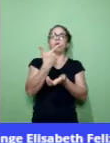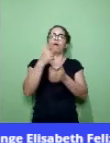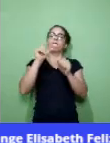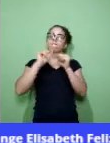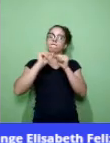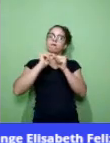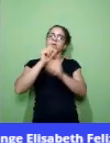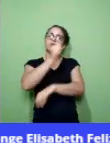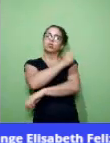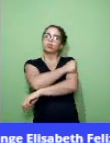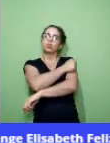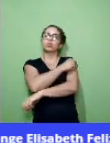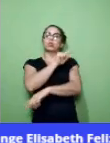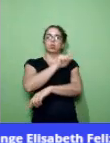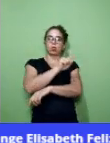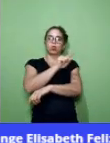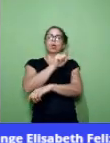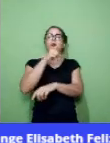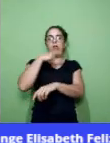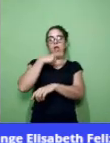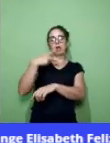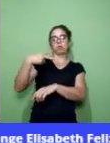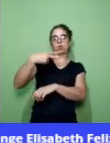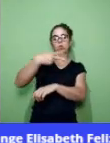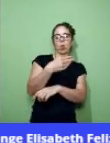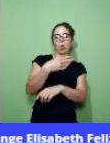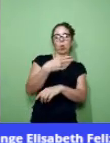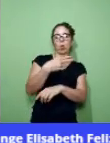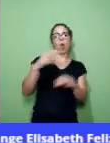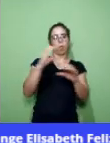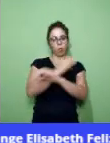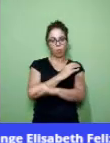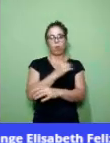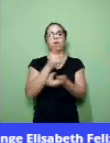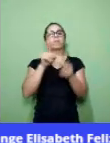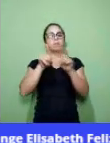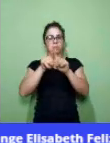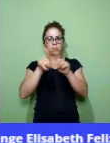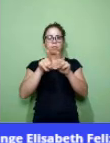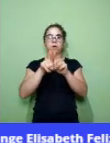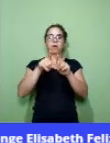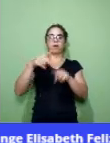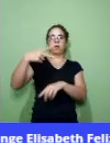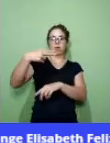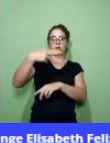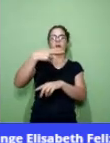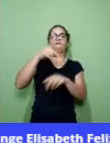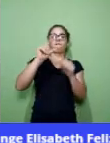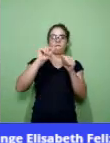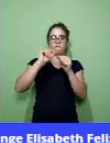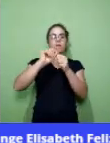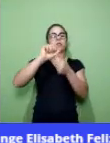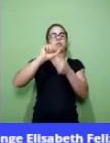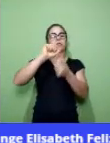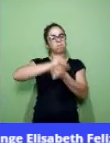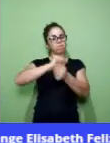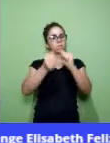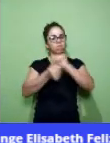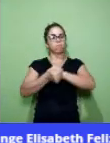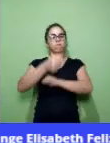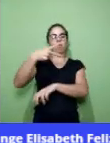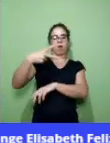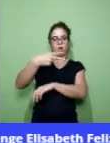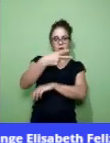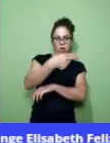trabalhar com esse aluno. Então, a gente consegue fazer. Tem tesouras prontas, que a gente consegue comprar pronta. E a gente também pode